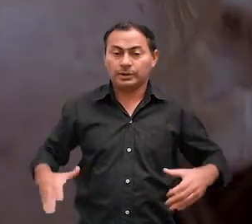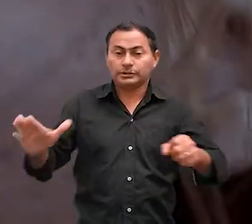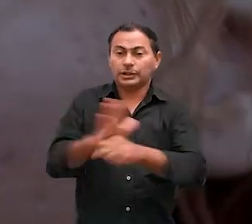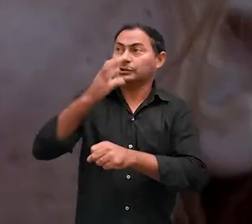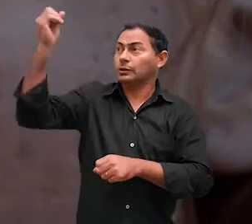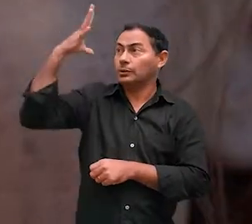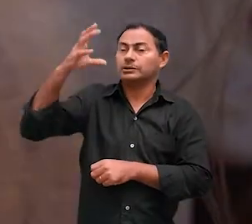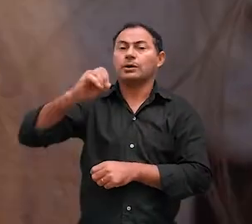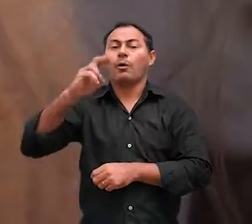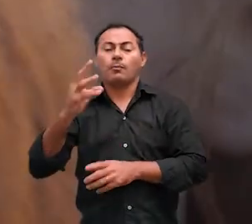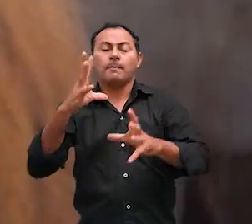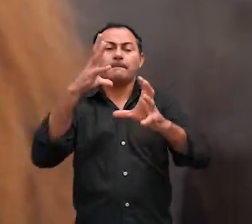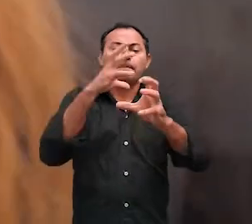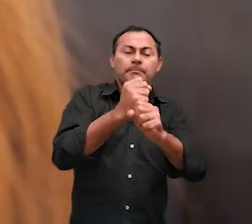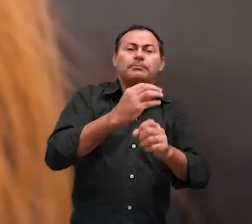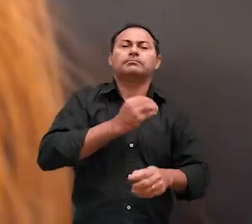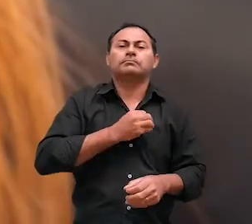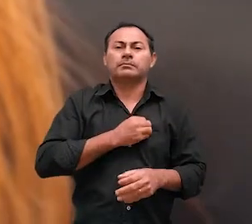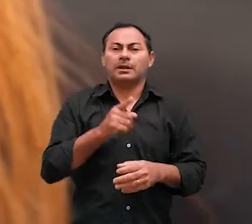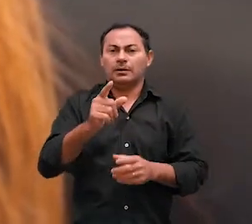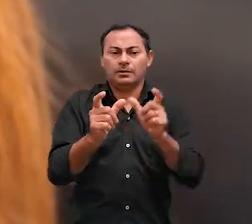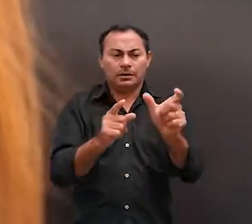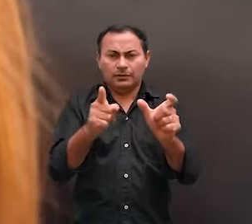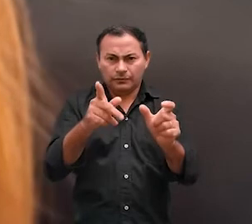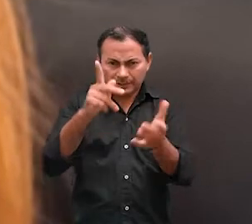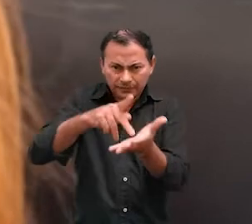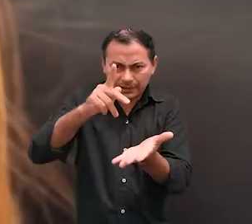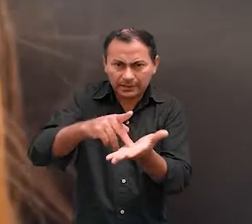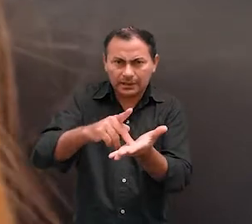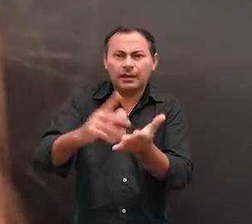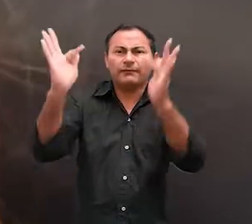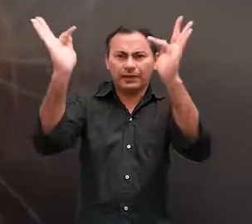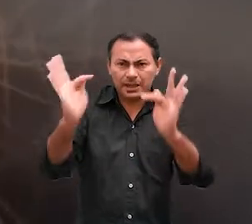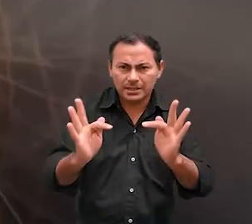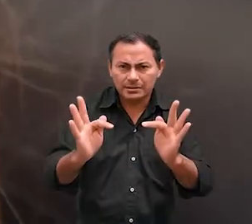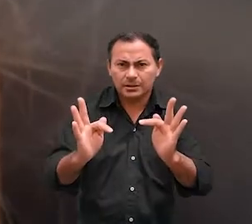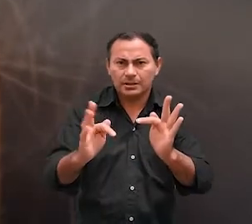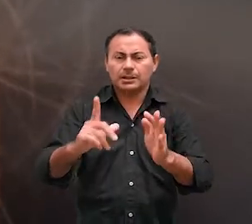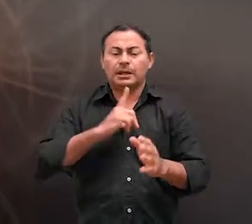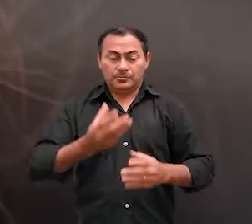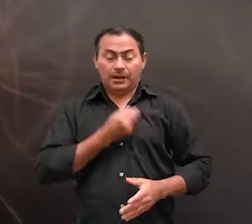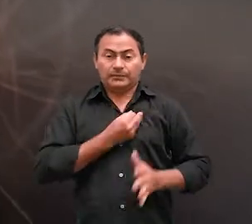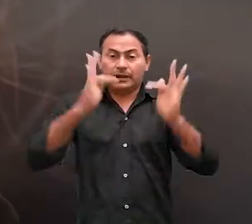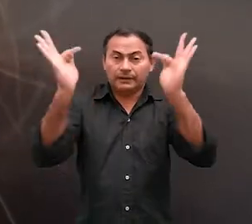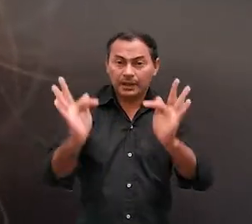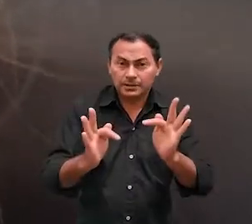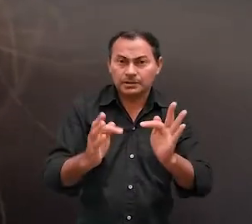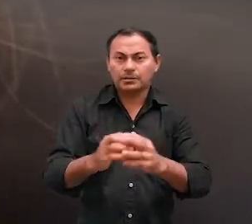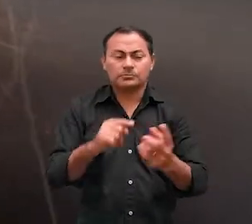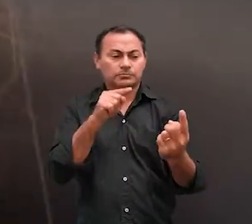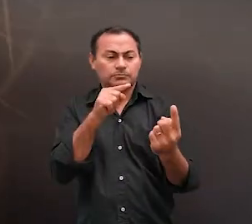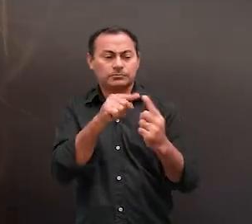corpo está cheio de luz ou de Trevas em outras palavras você é verdadeiramente feliz você tem uma vida